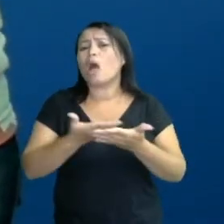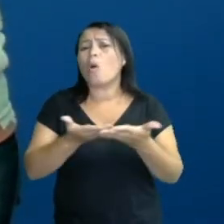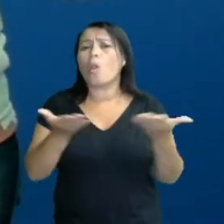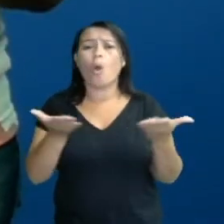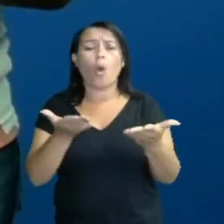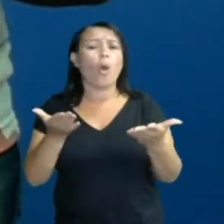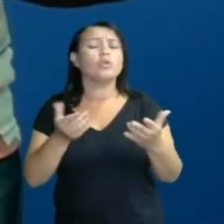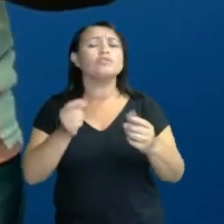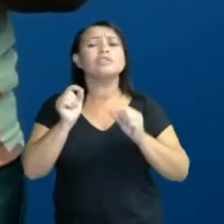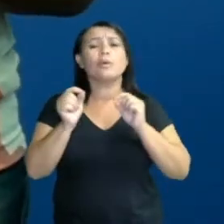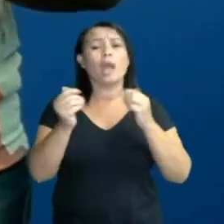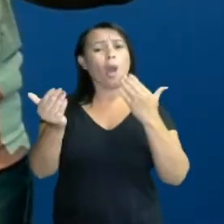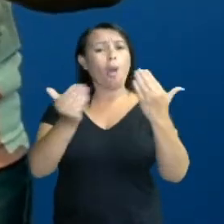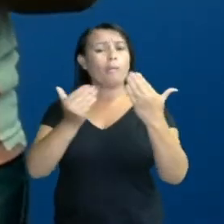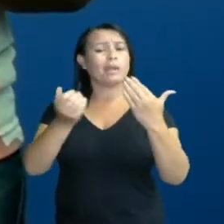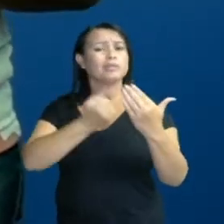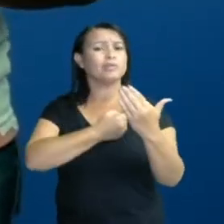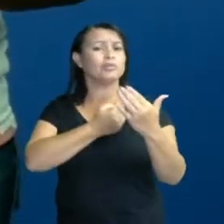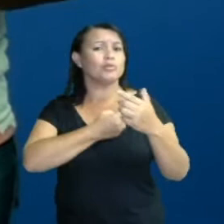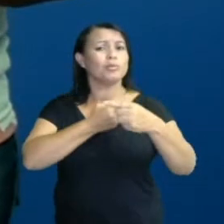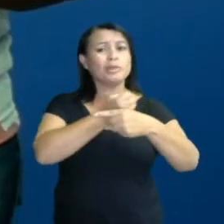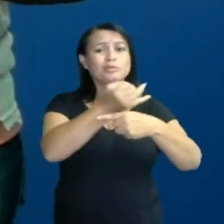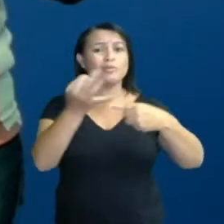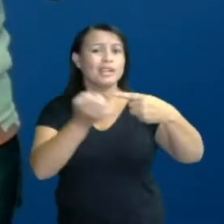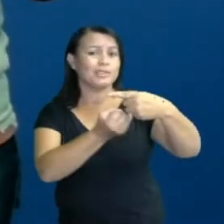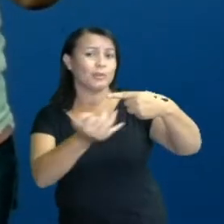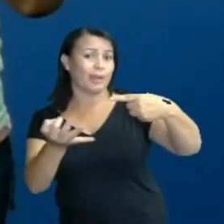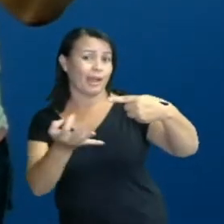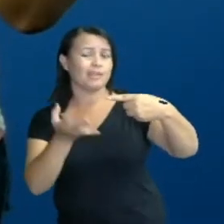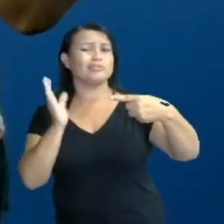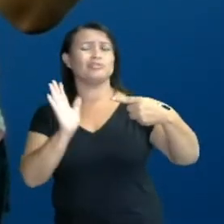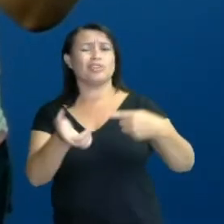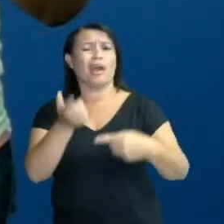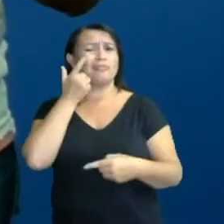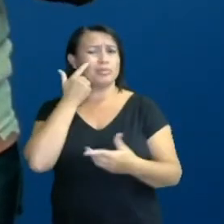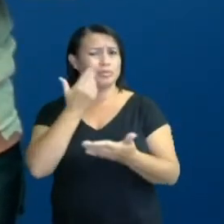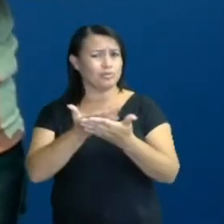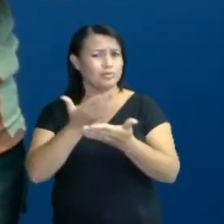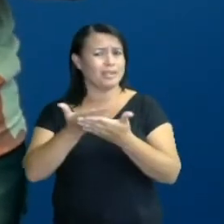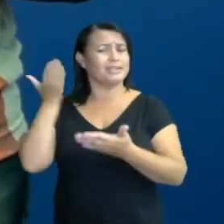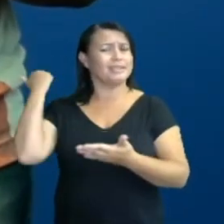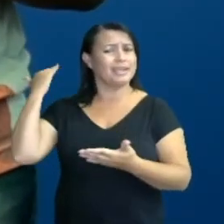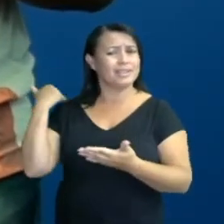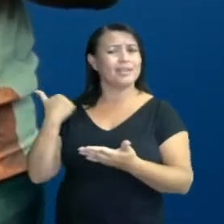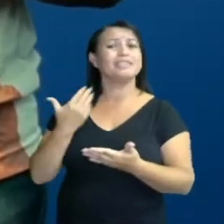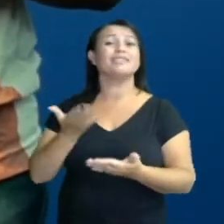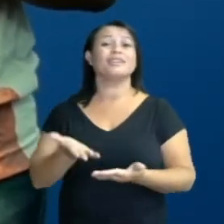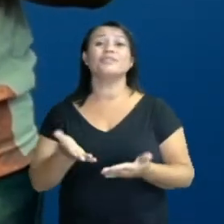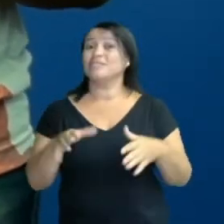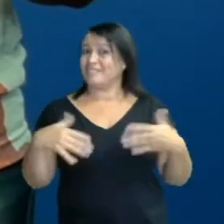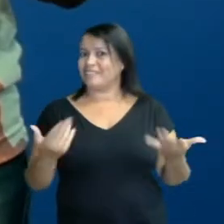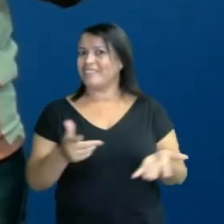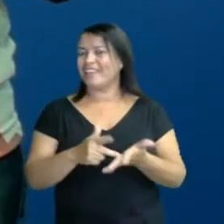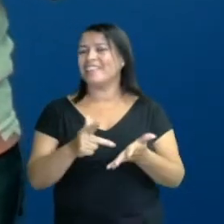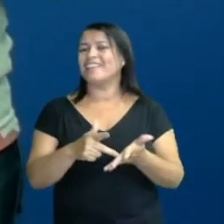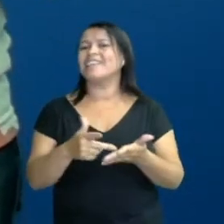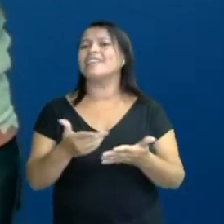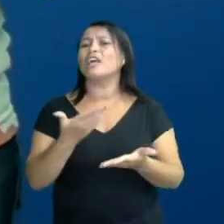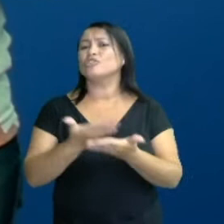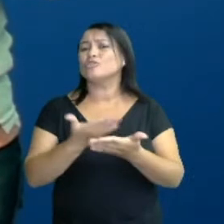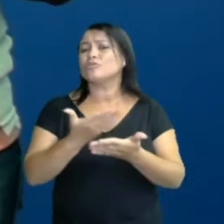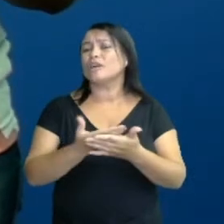vai ser comparação de números fracionários, que nós já vemos estudando nas aulas anteriores, não é isso?